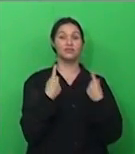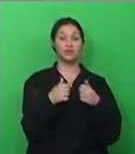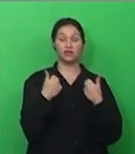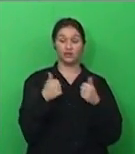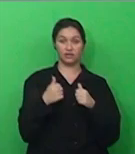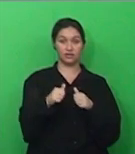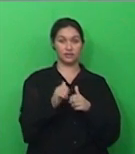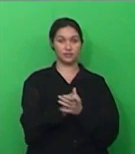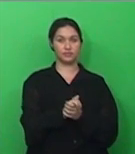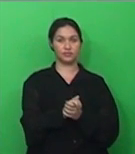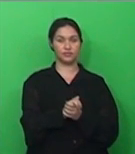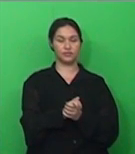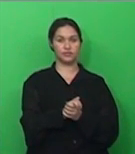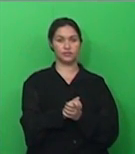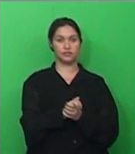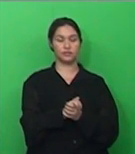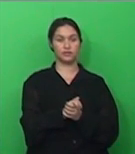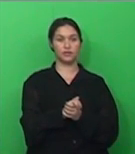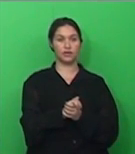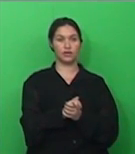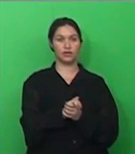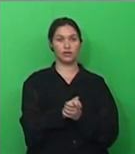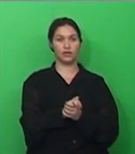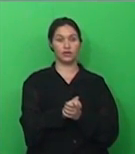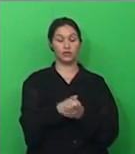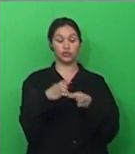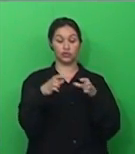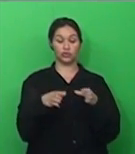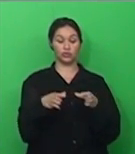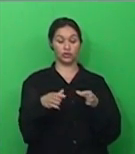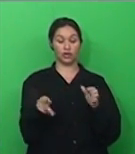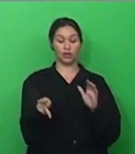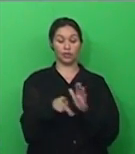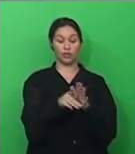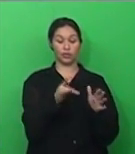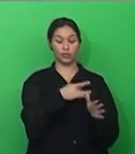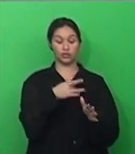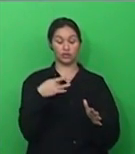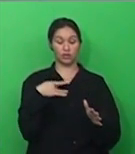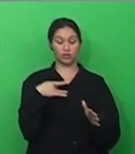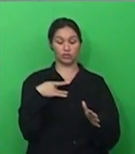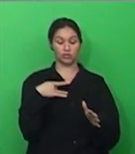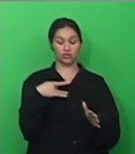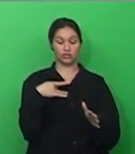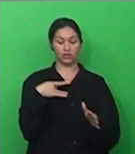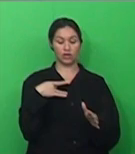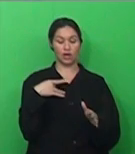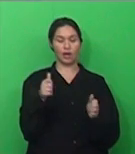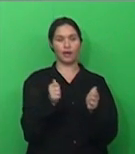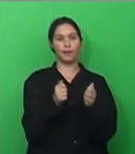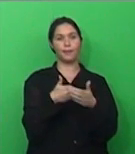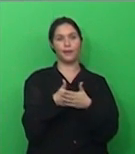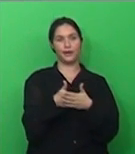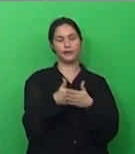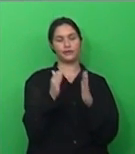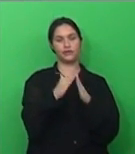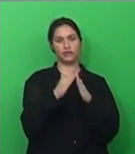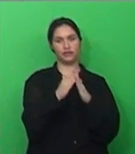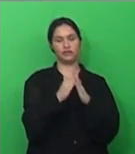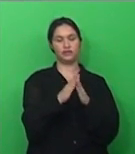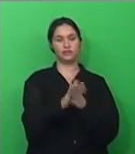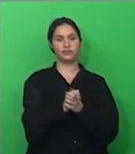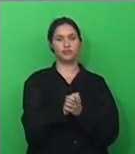transportar, mas hoje a gasolina, no preço que está, ninguém tem disponibilidade para estar fazendo favores para as pessoas. Às vezes fazem